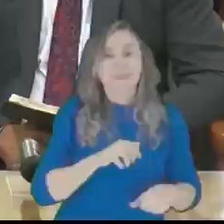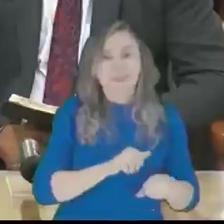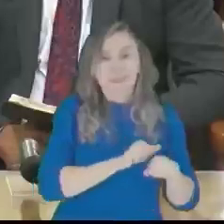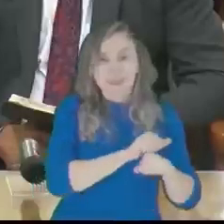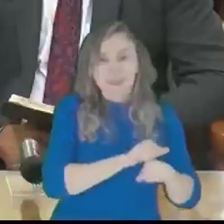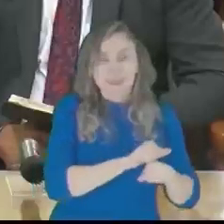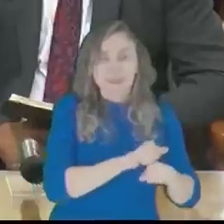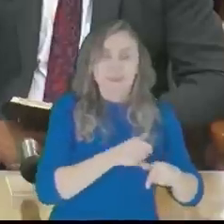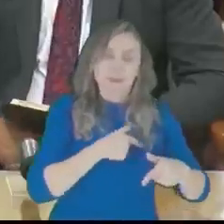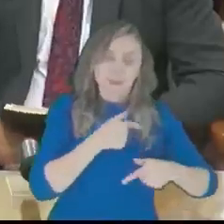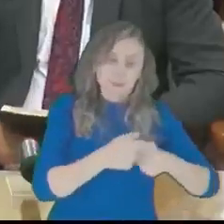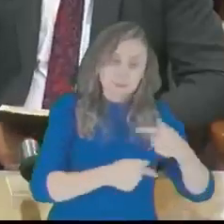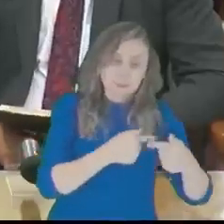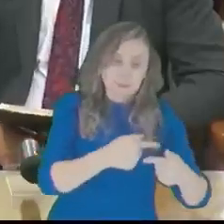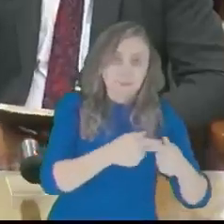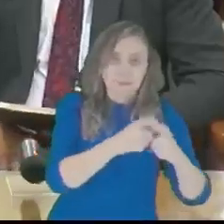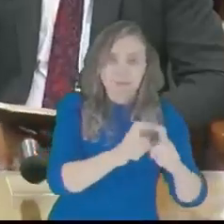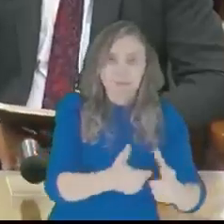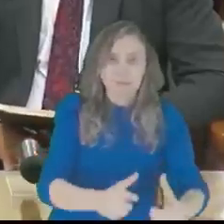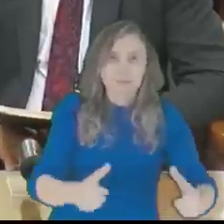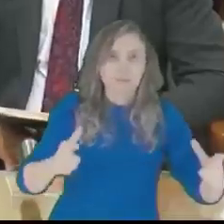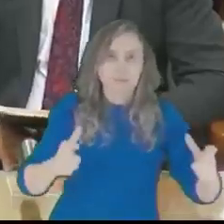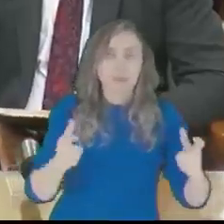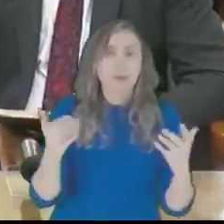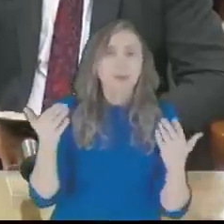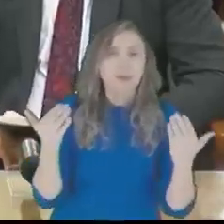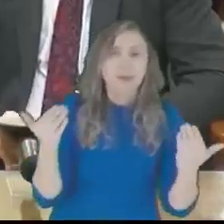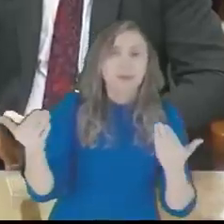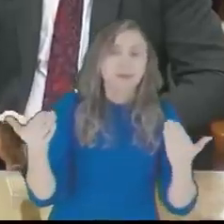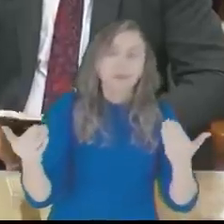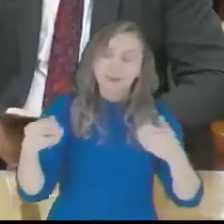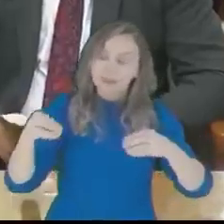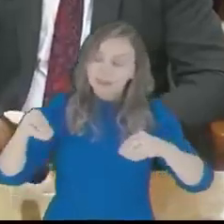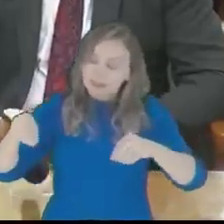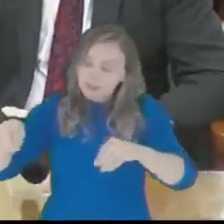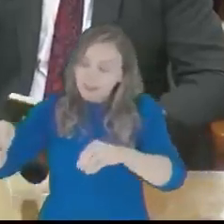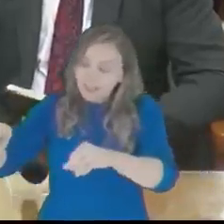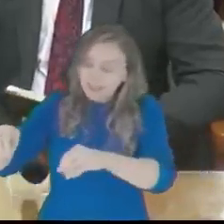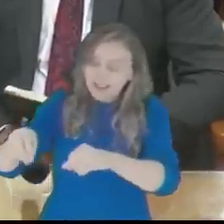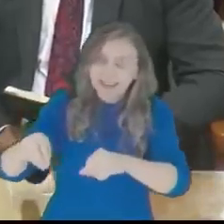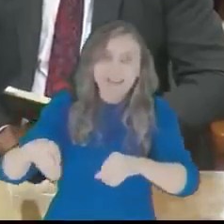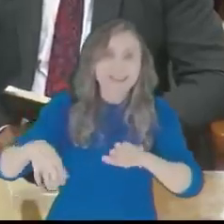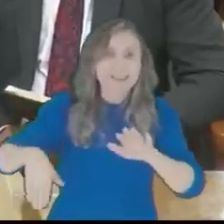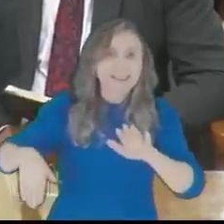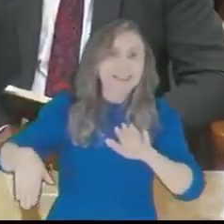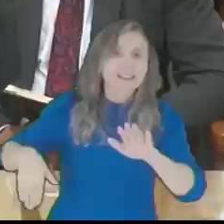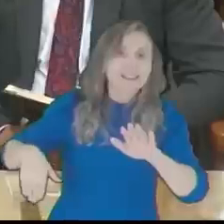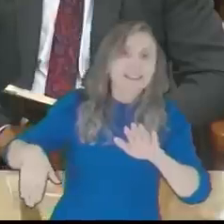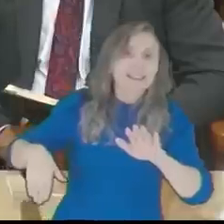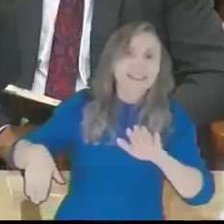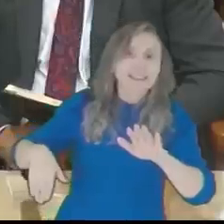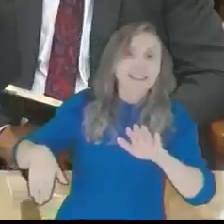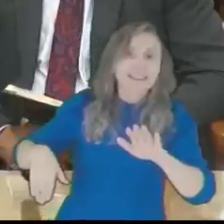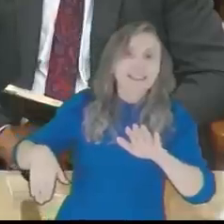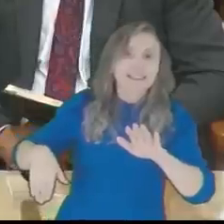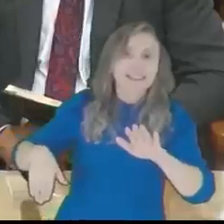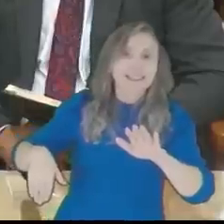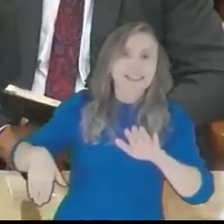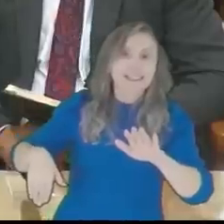seria como a areia. E outra hora Jesus disse que a descendência de Abraão seria